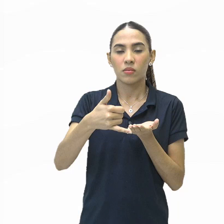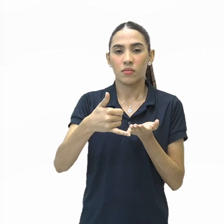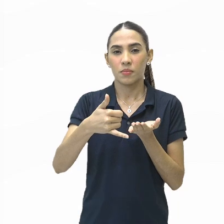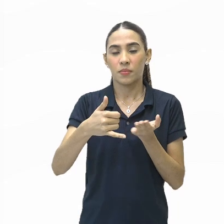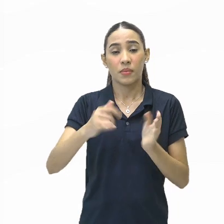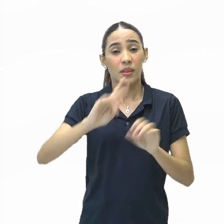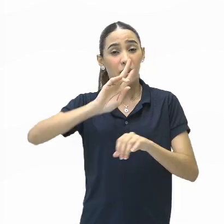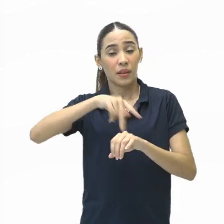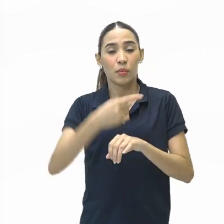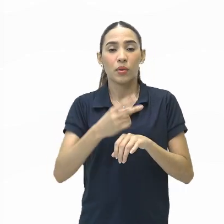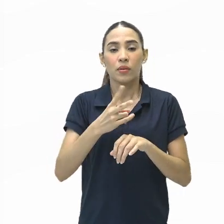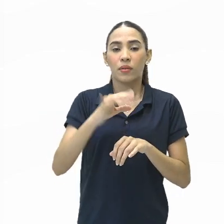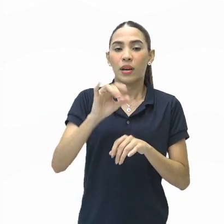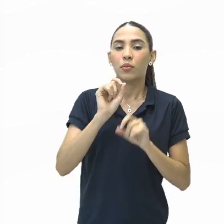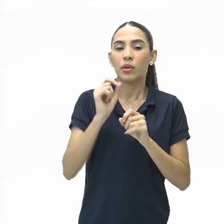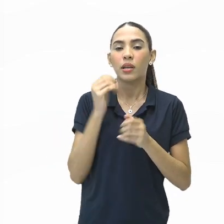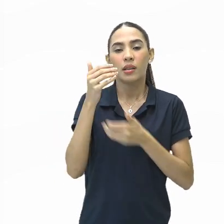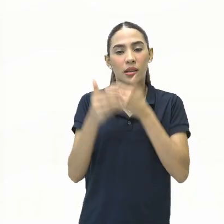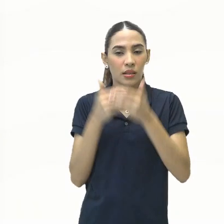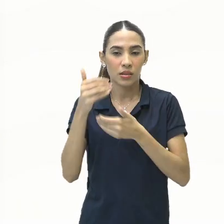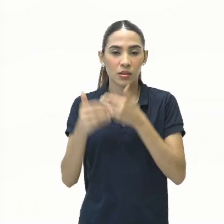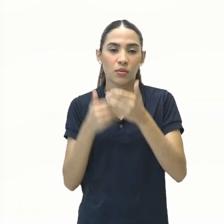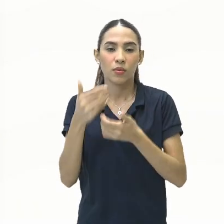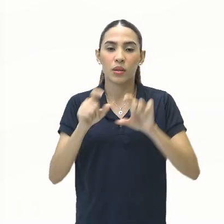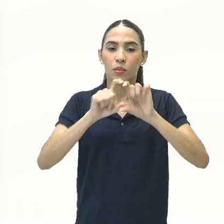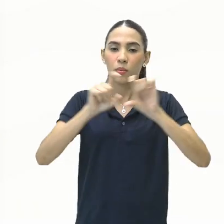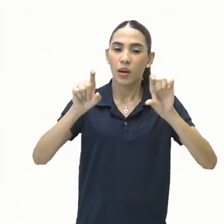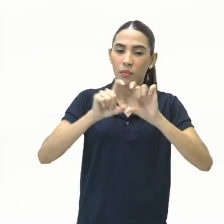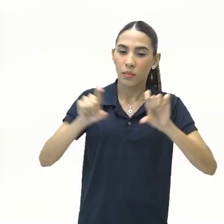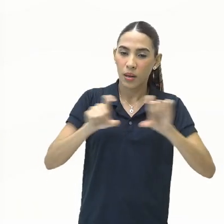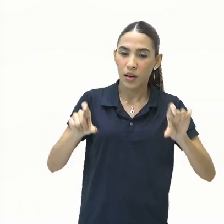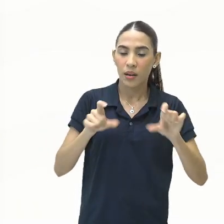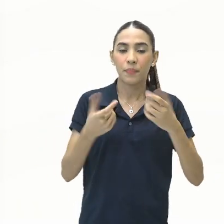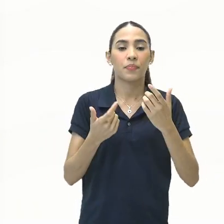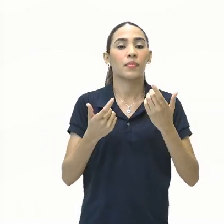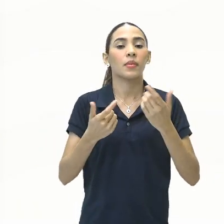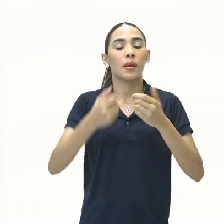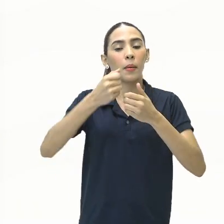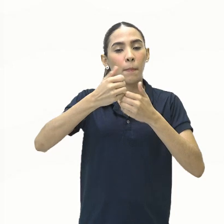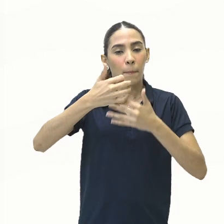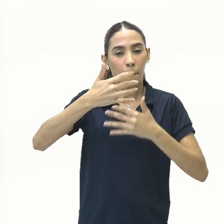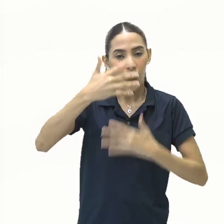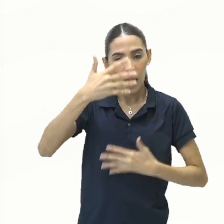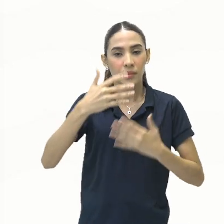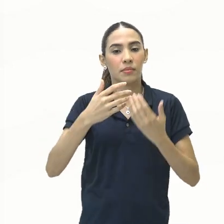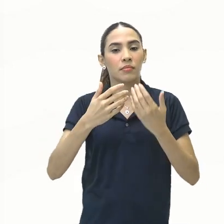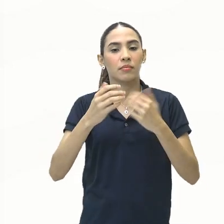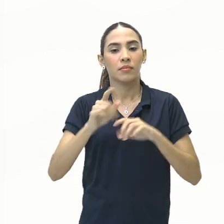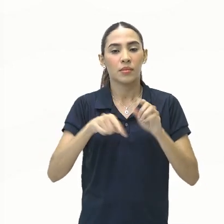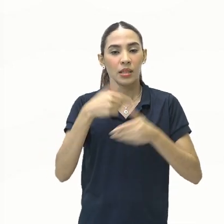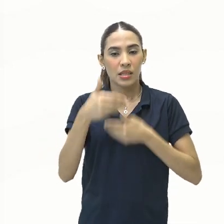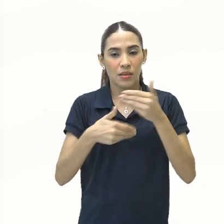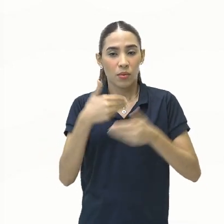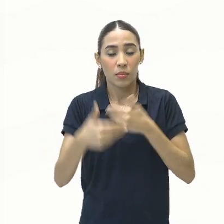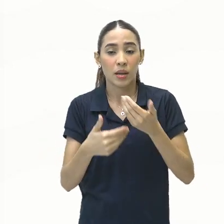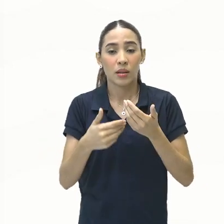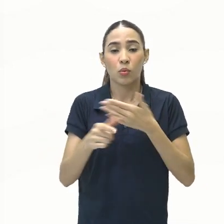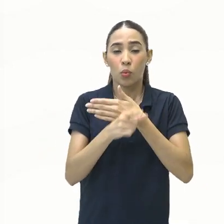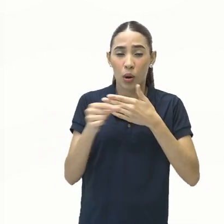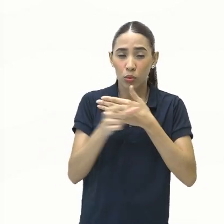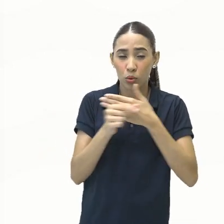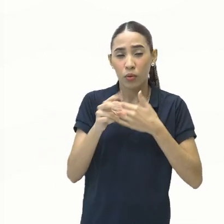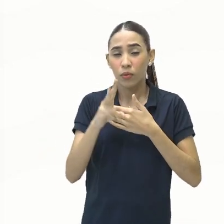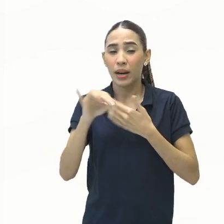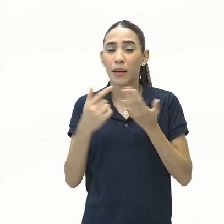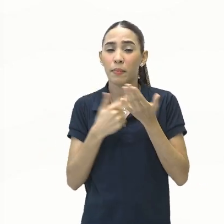E, em seguida, ela vai ser desenvolvida ao longo dos parágrafos, né, no desenvolvimento, como o autor apresentando os